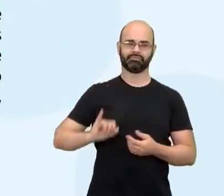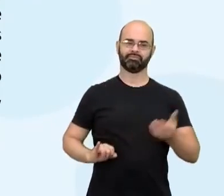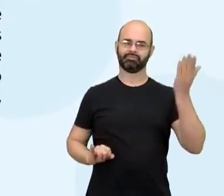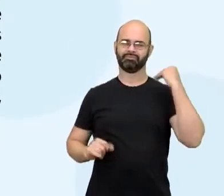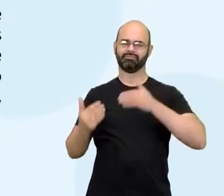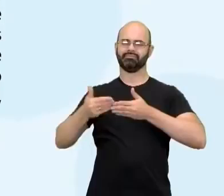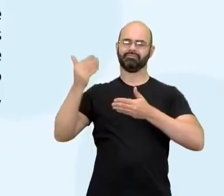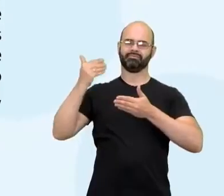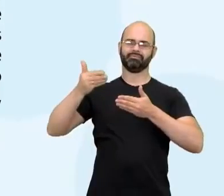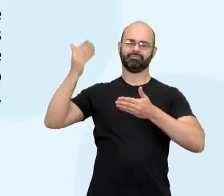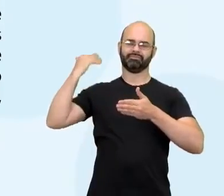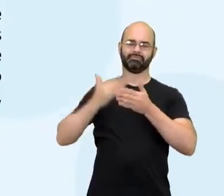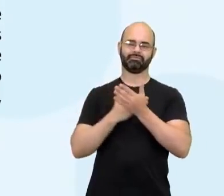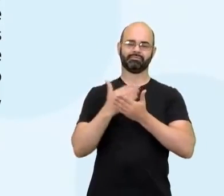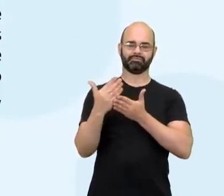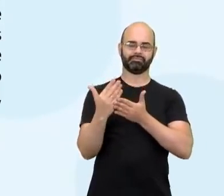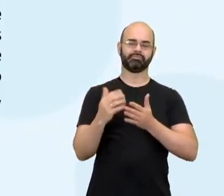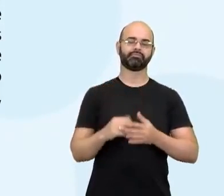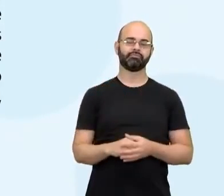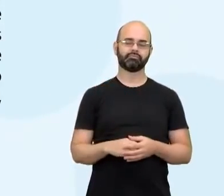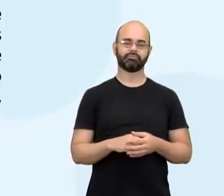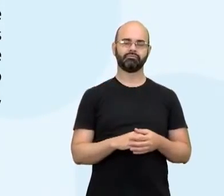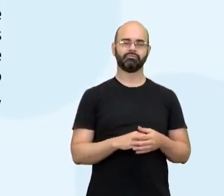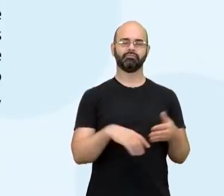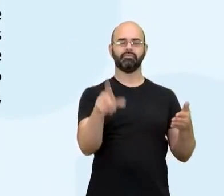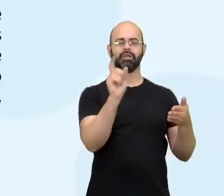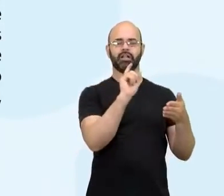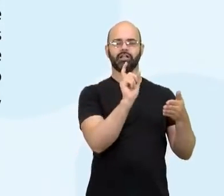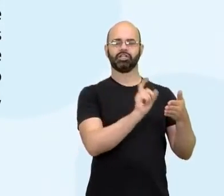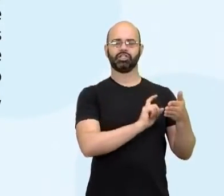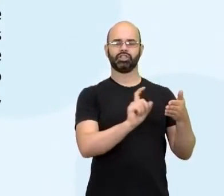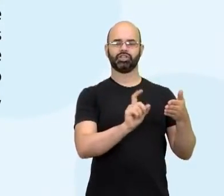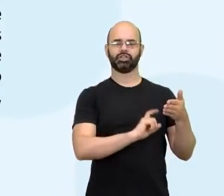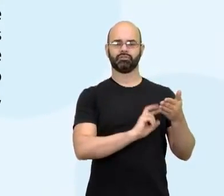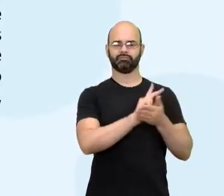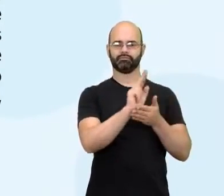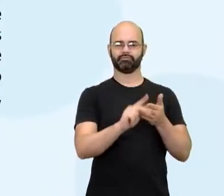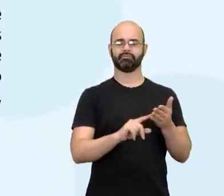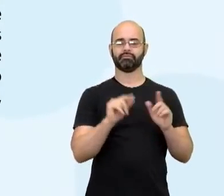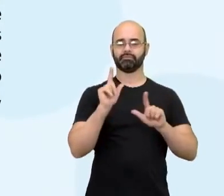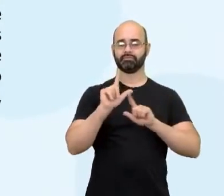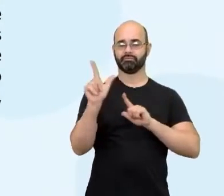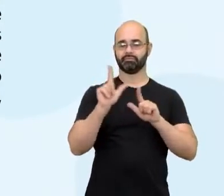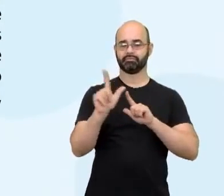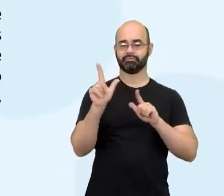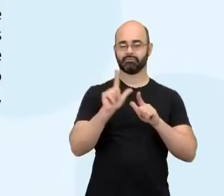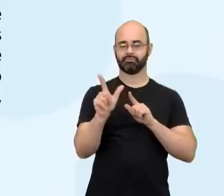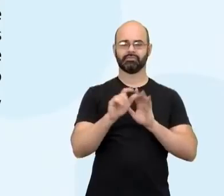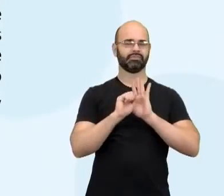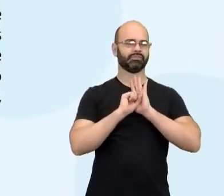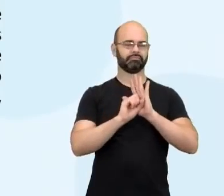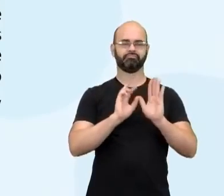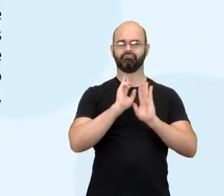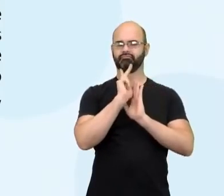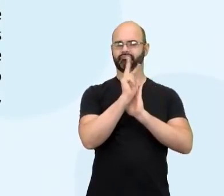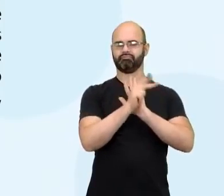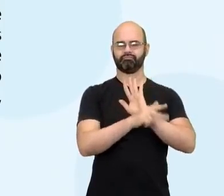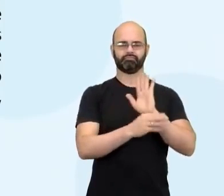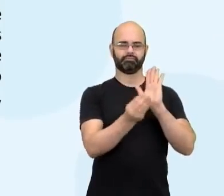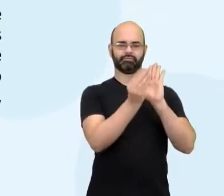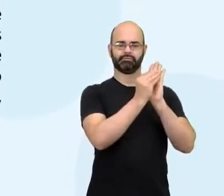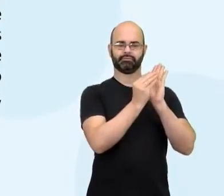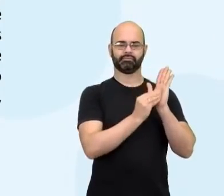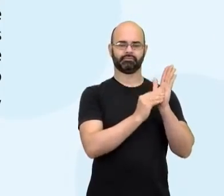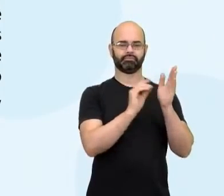no início. No grafite, observamos a grafia de caracteres, letras e demais símbolos gráficos, além